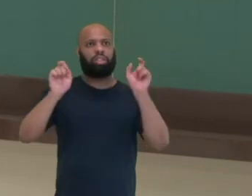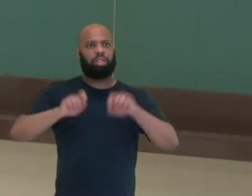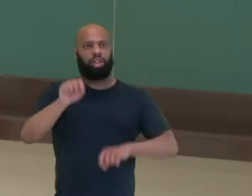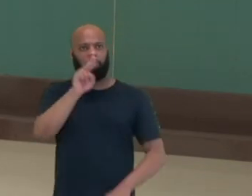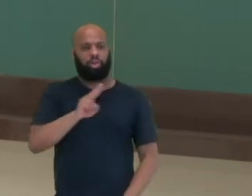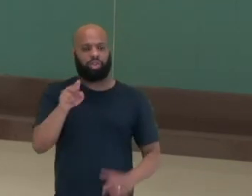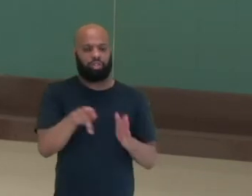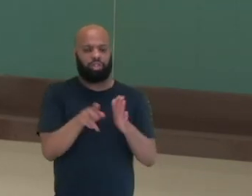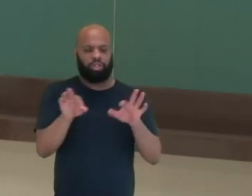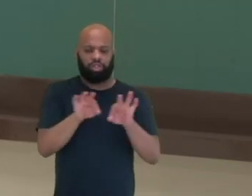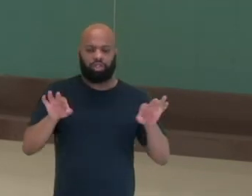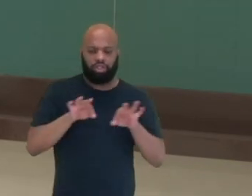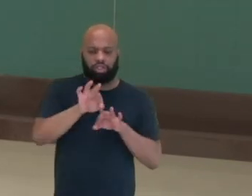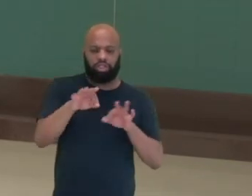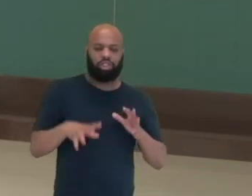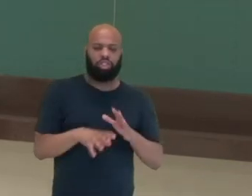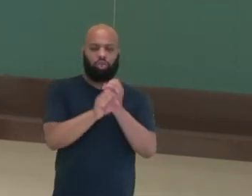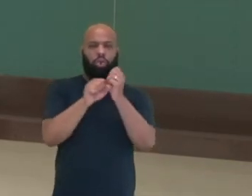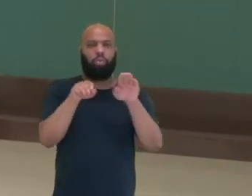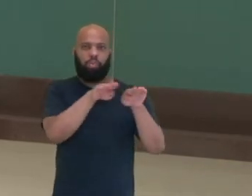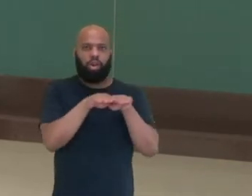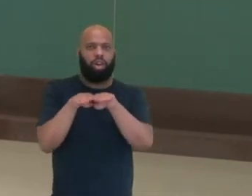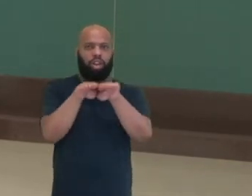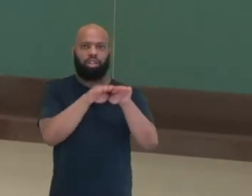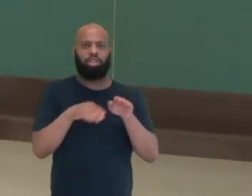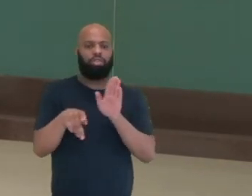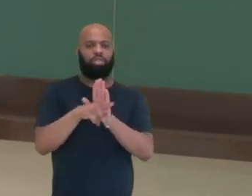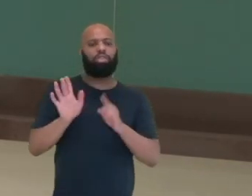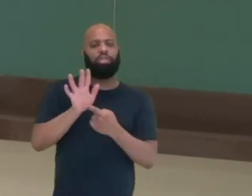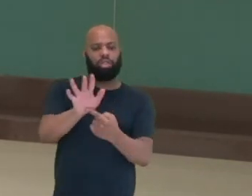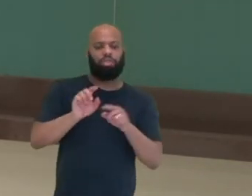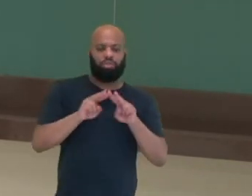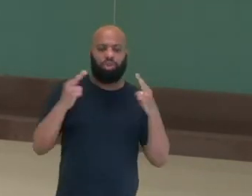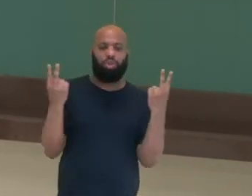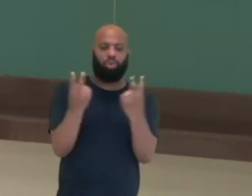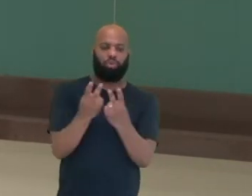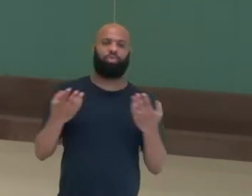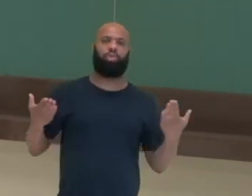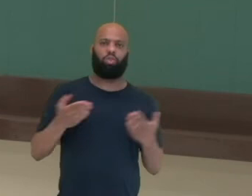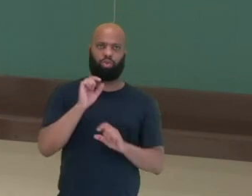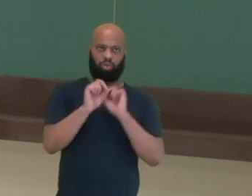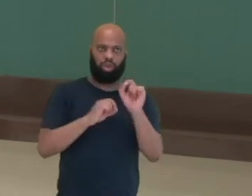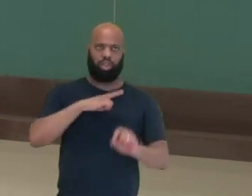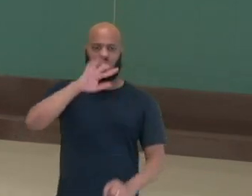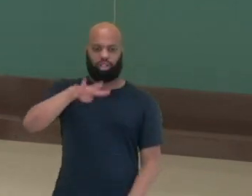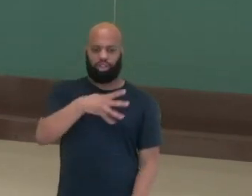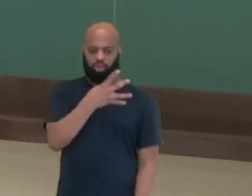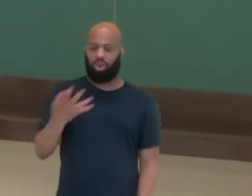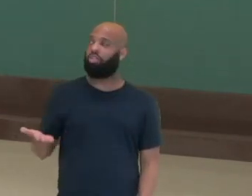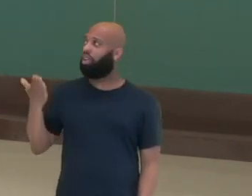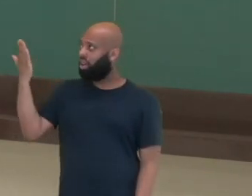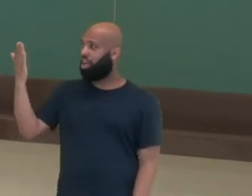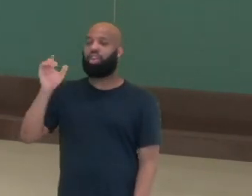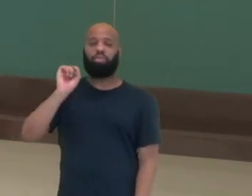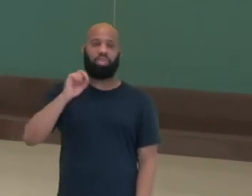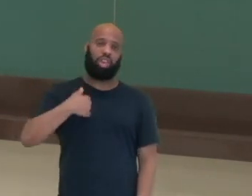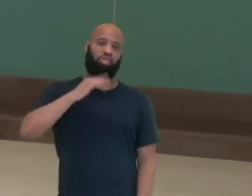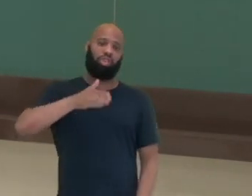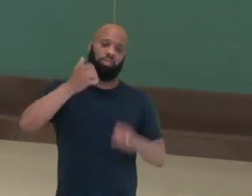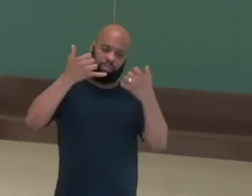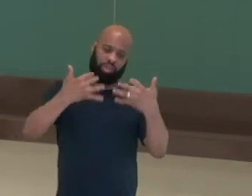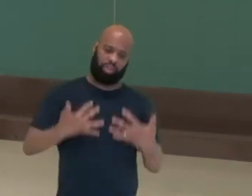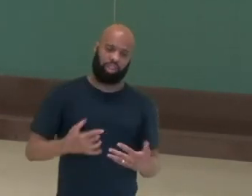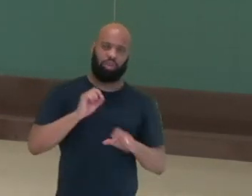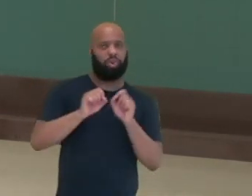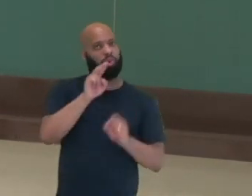né, de medidas padronizadas, tá? Para expressar os volumes. Então, nesse quadro são essas aí que eu falei para vocês, que